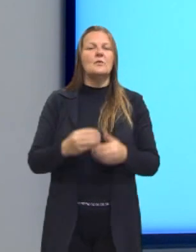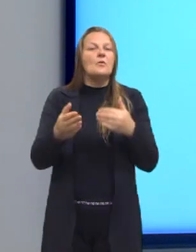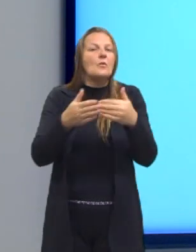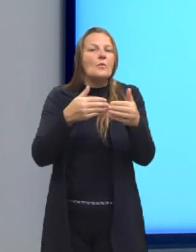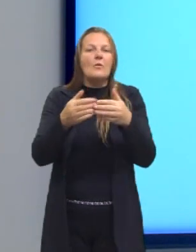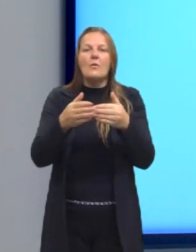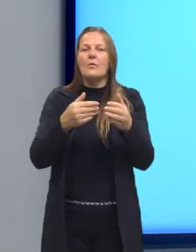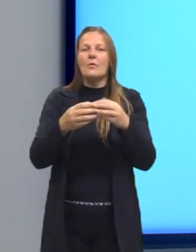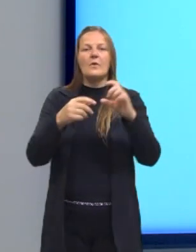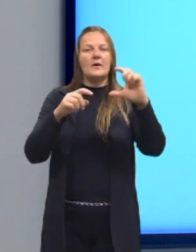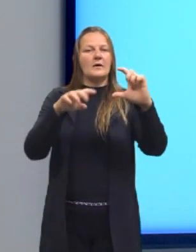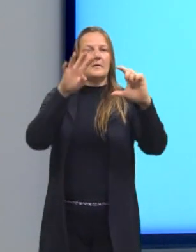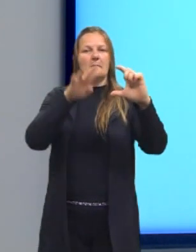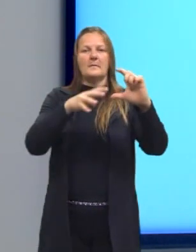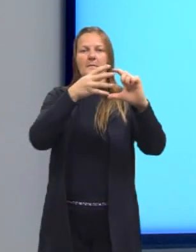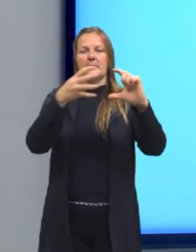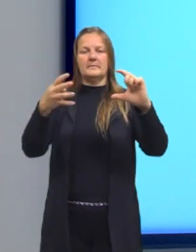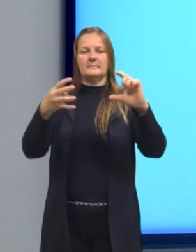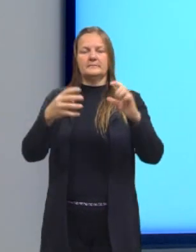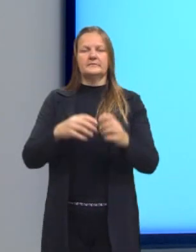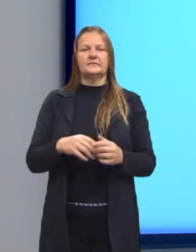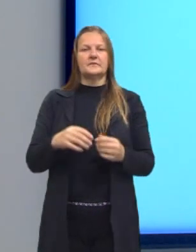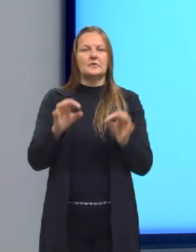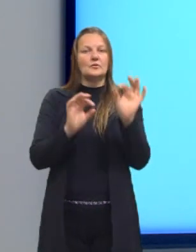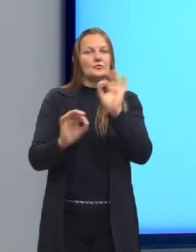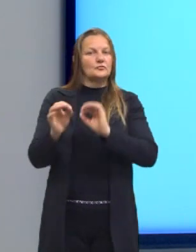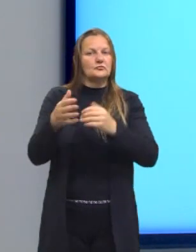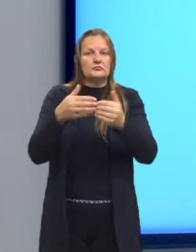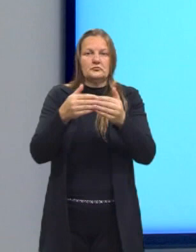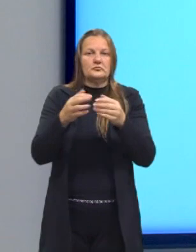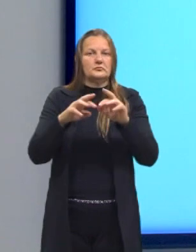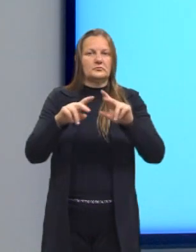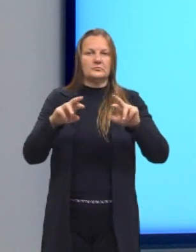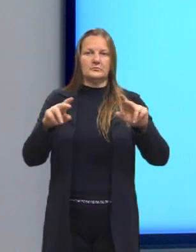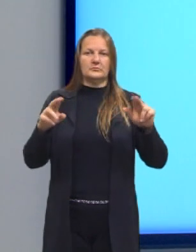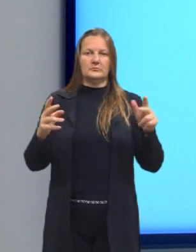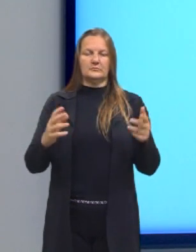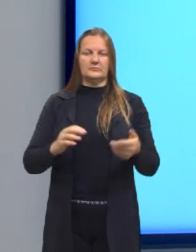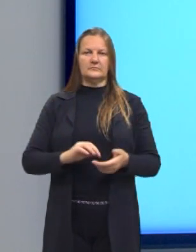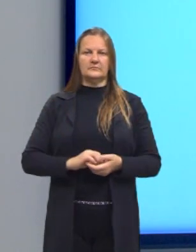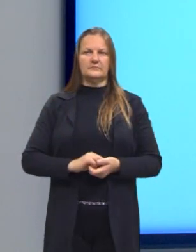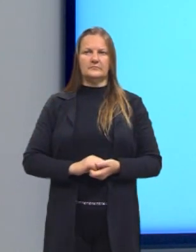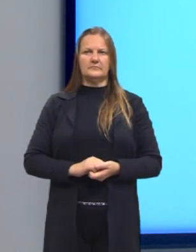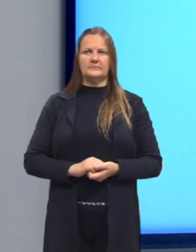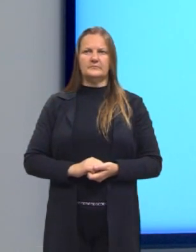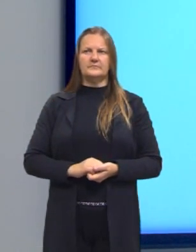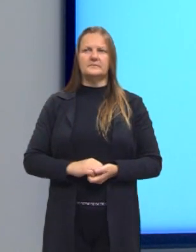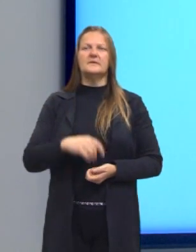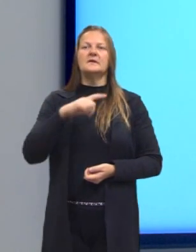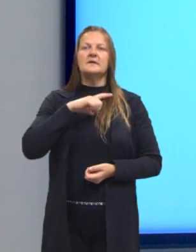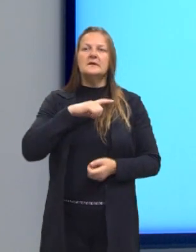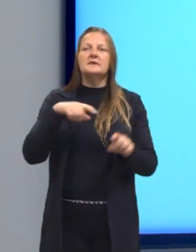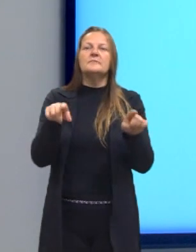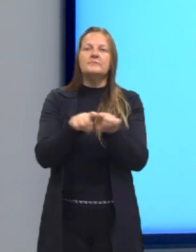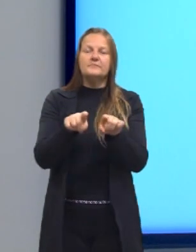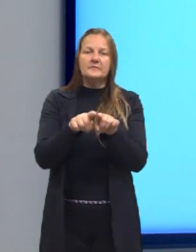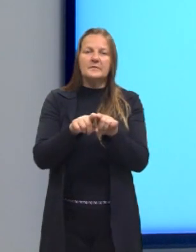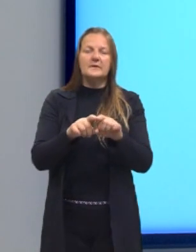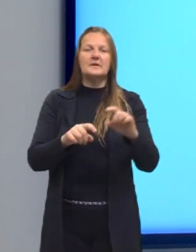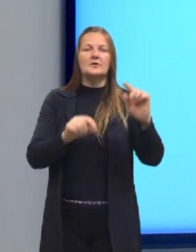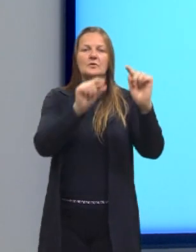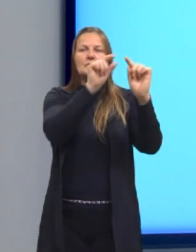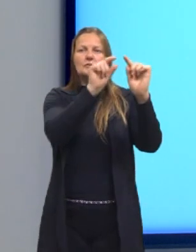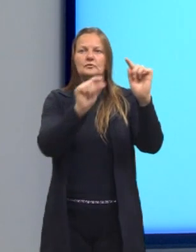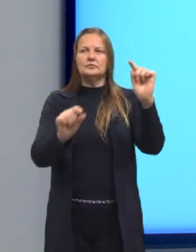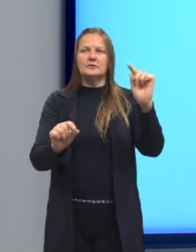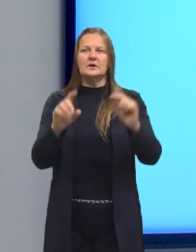matriz quadrada independente da Ordem da Matriz nós temos também a Matriz Diagonal